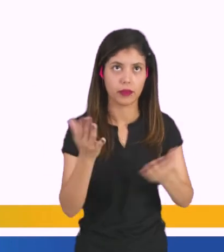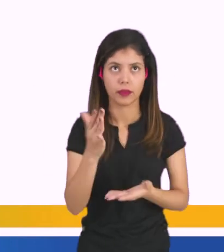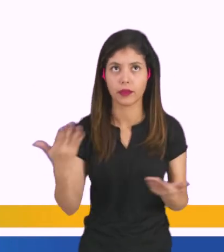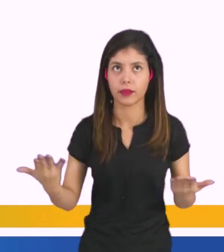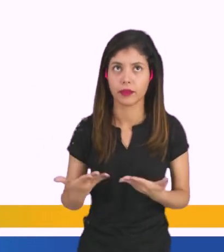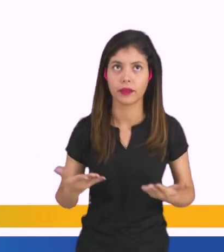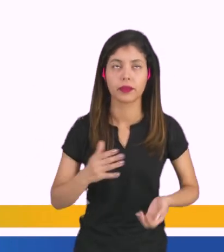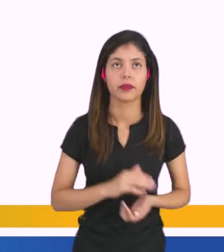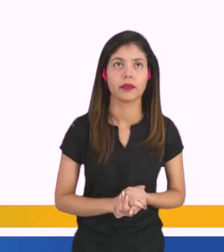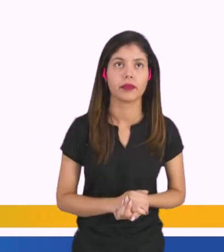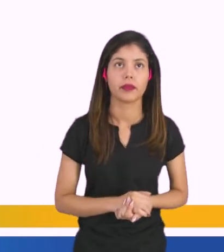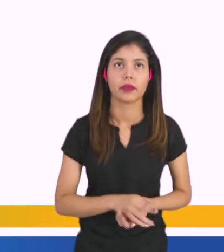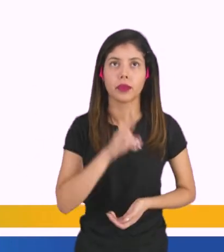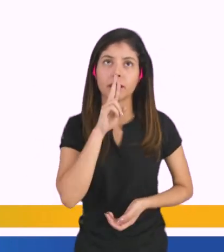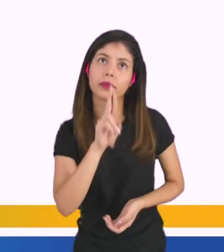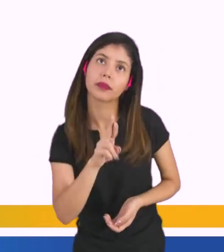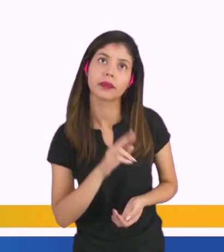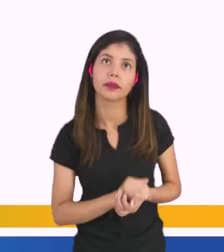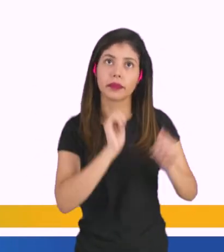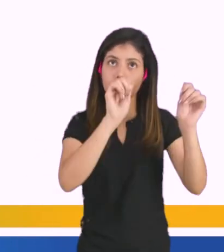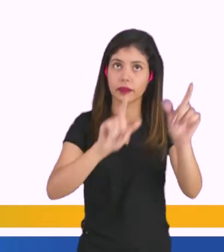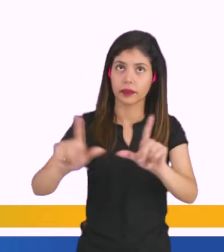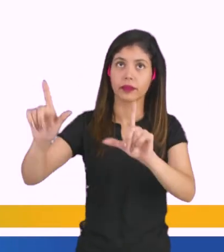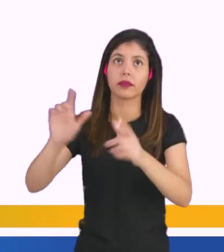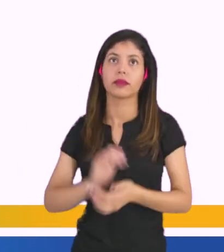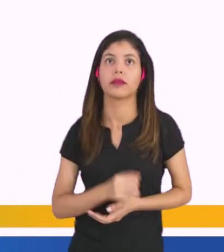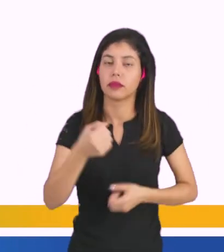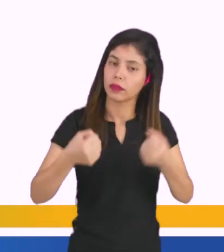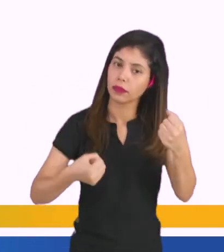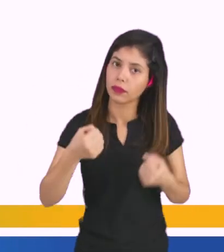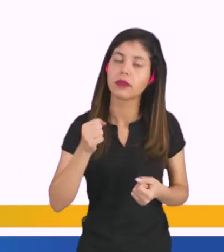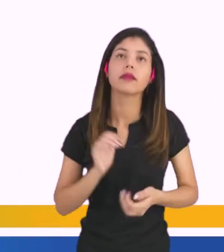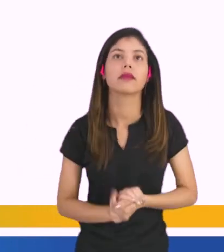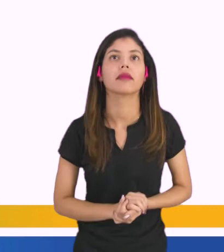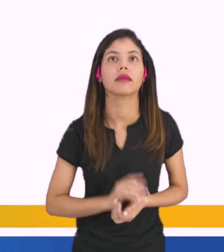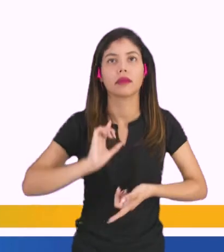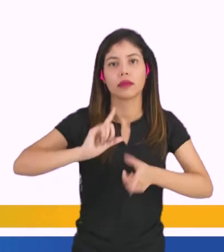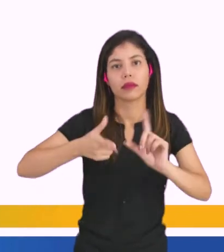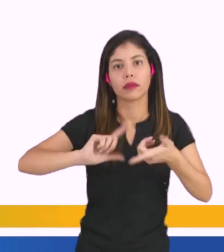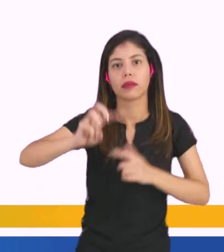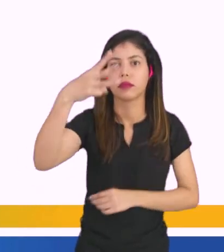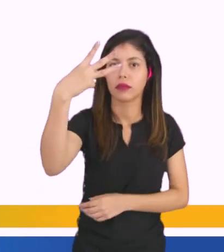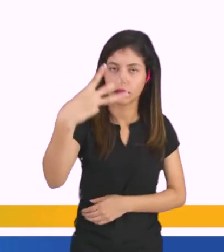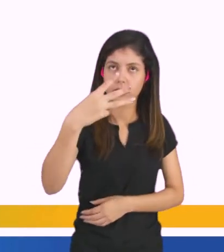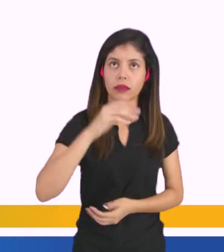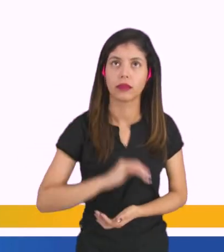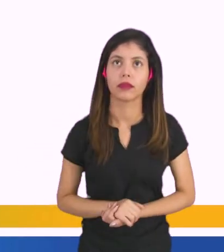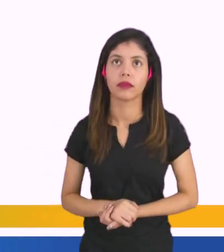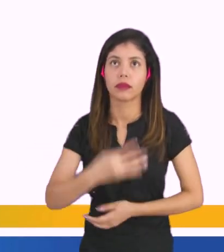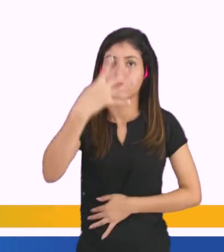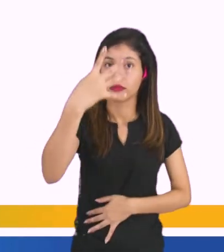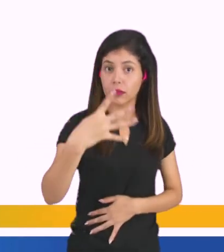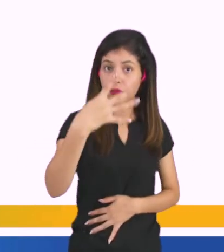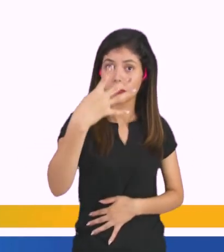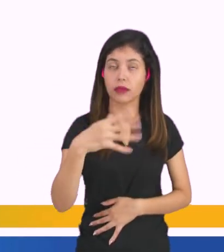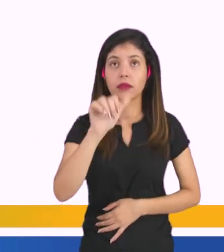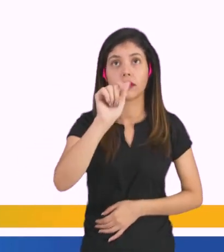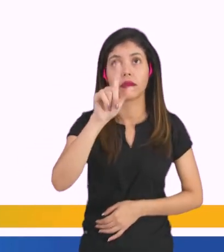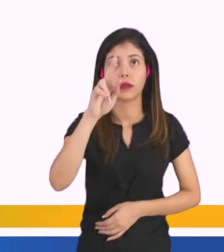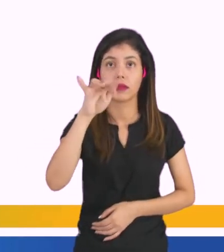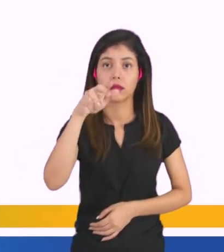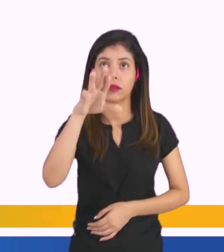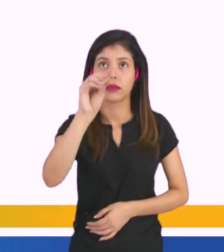hoje. Calcule o total de placas de automóvel com 3 letras e